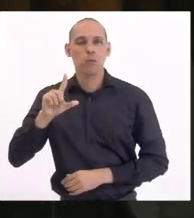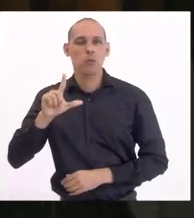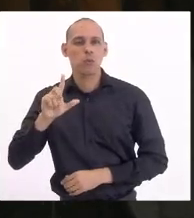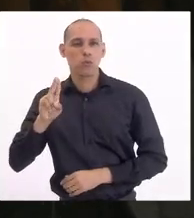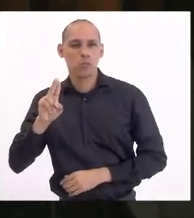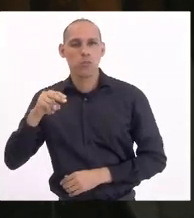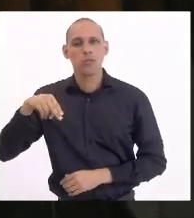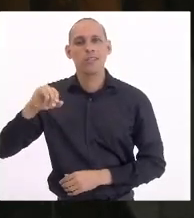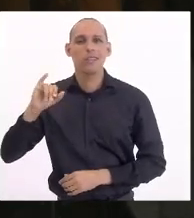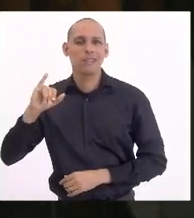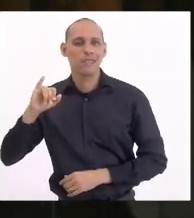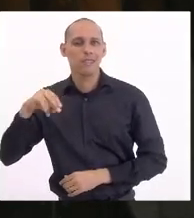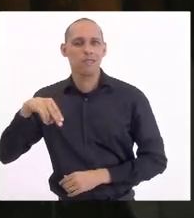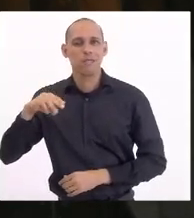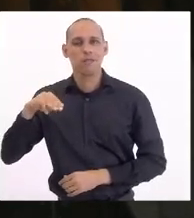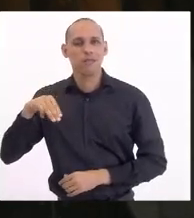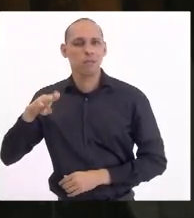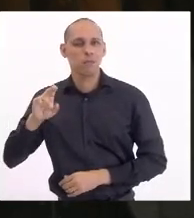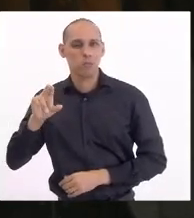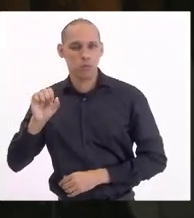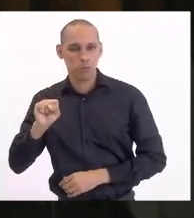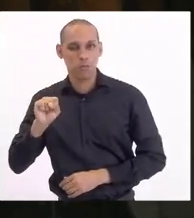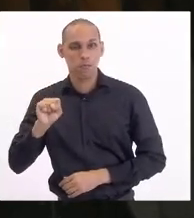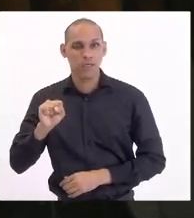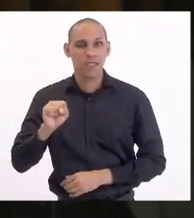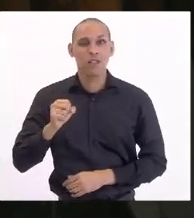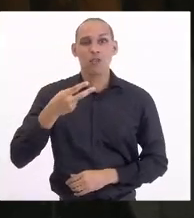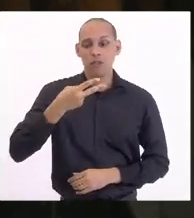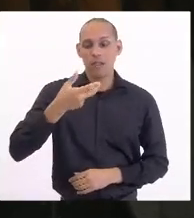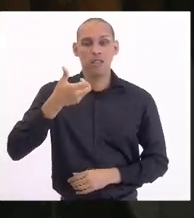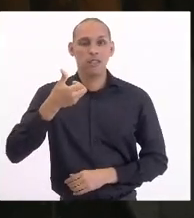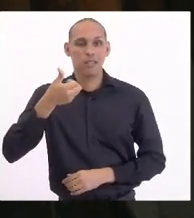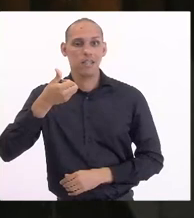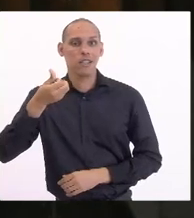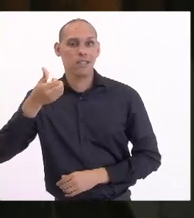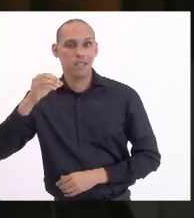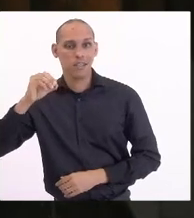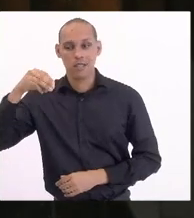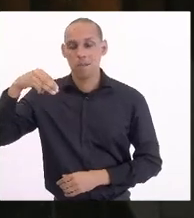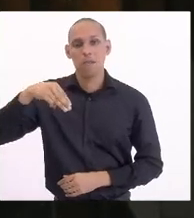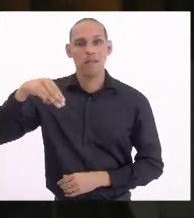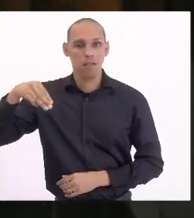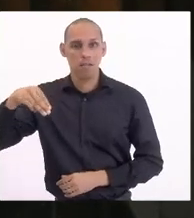260 milímetros em 6 horas